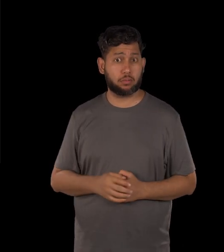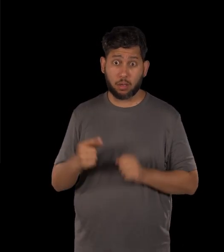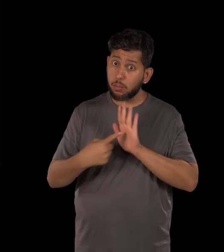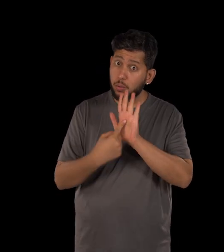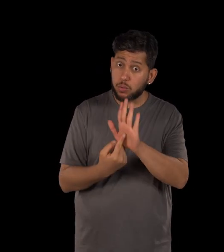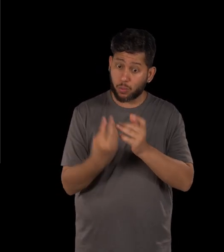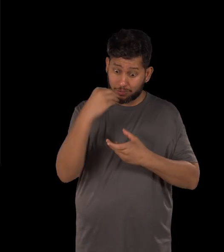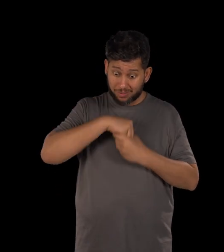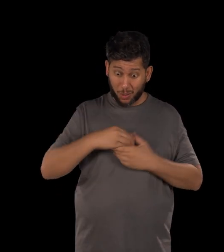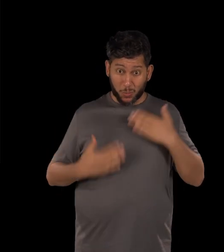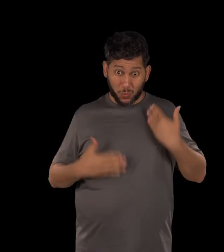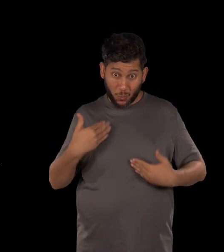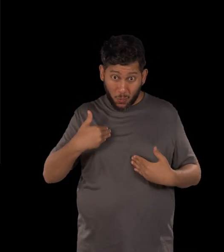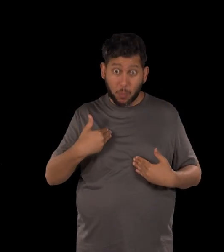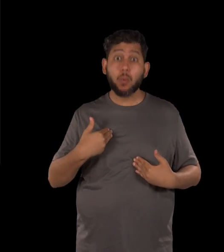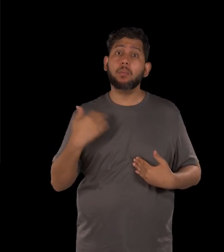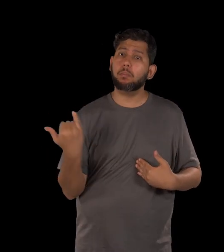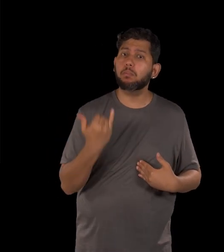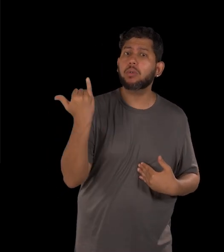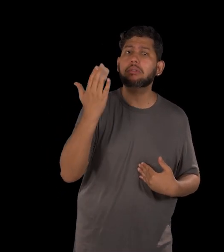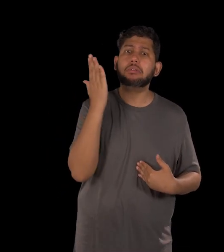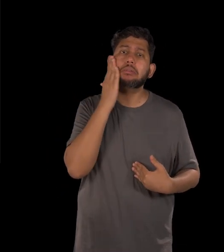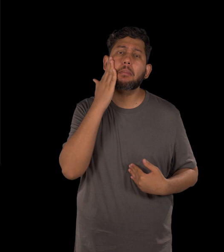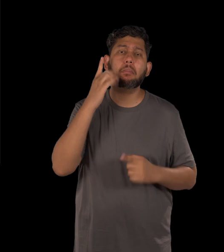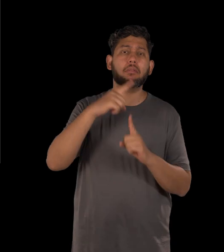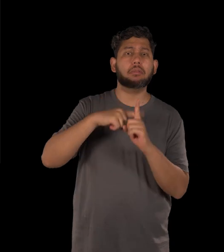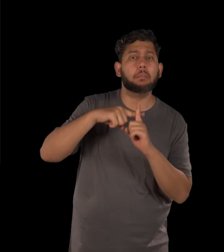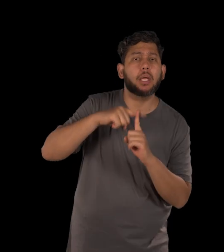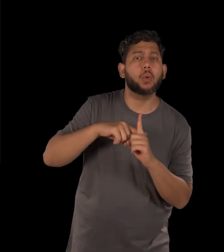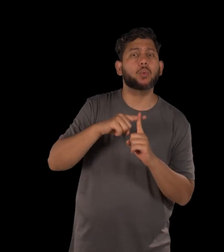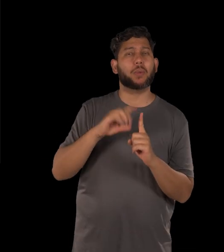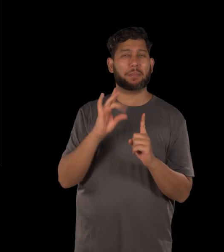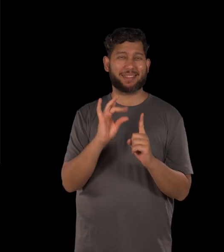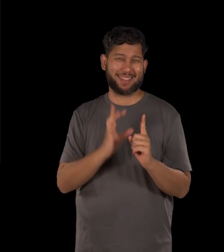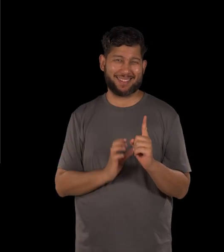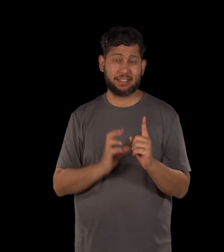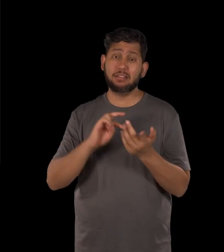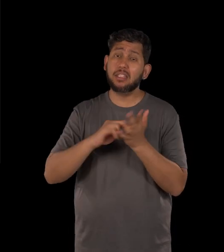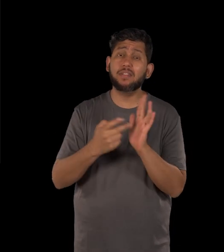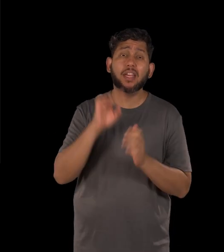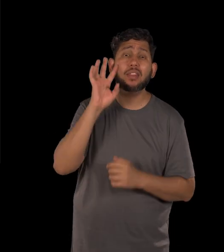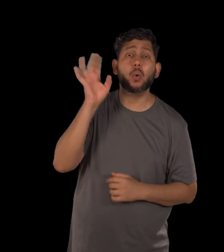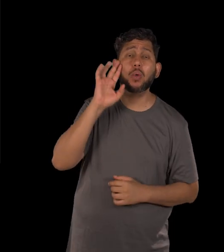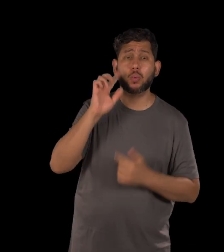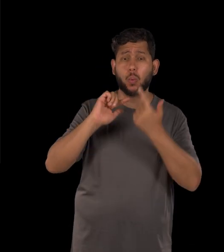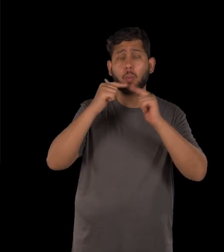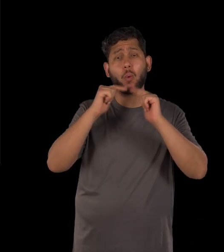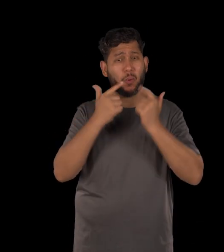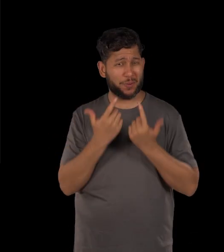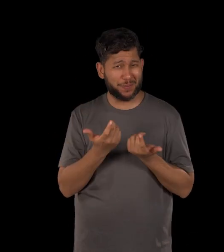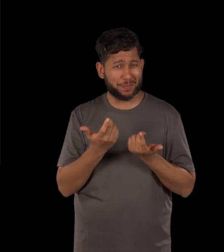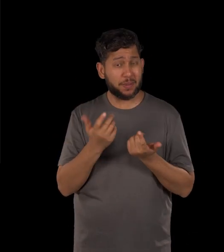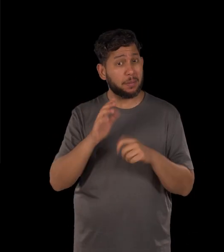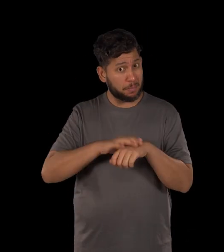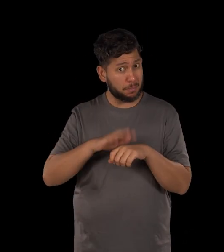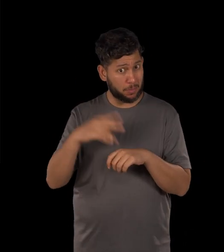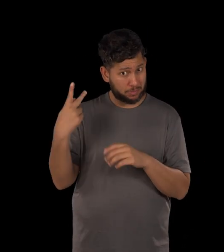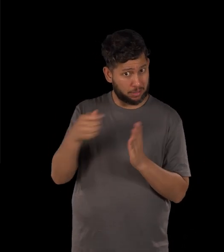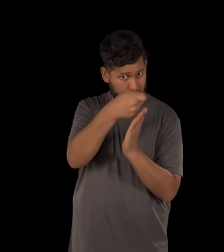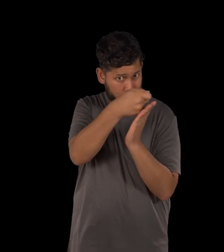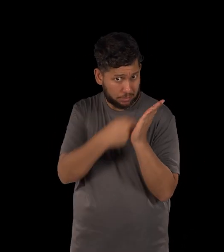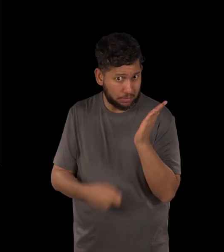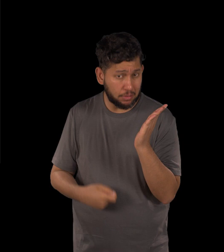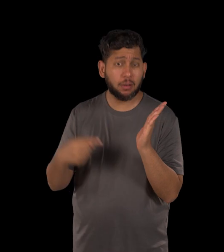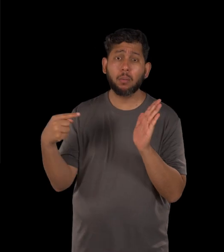fluidos corporais, falando sobre temperatura e umidade, conhecida como teoria dos humores. Além do seu